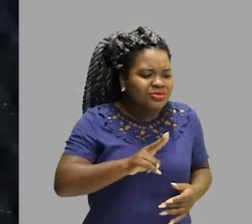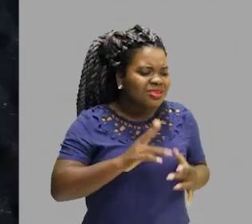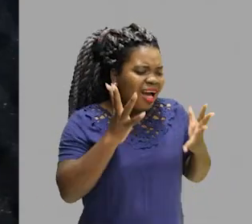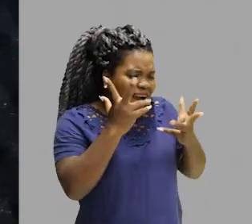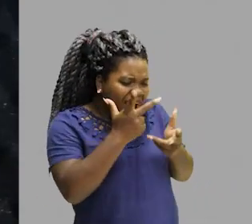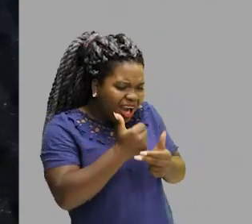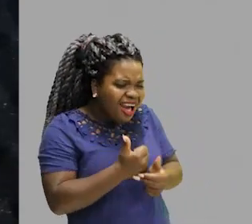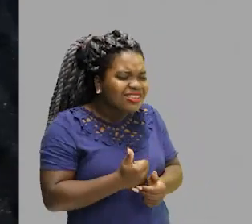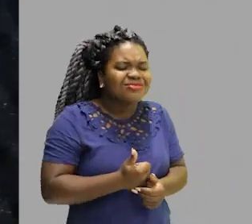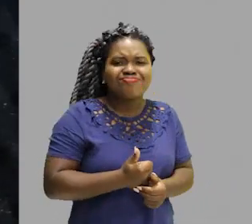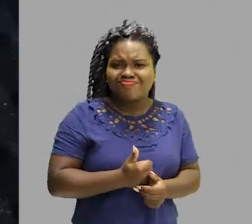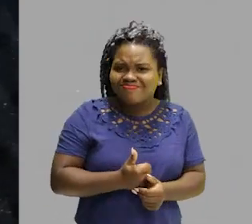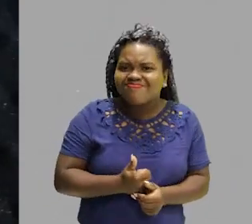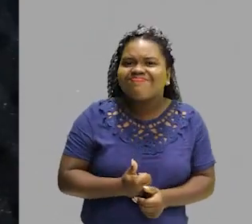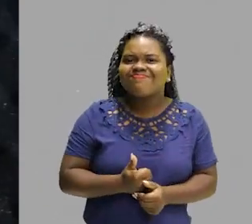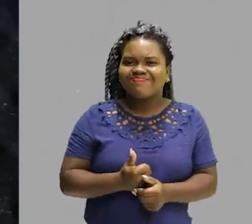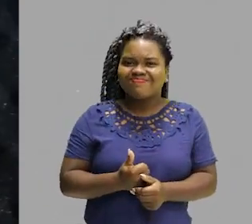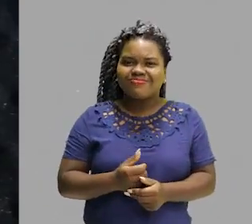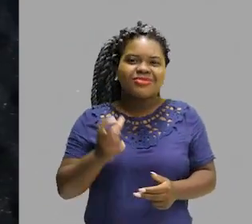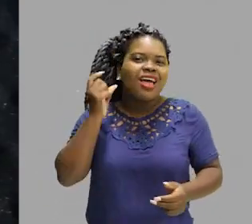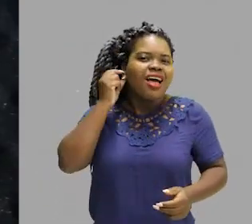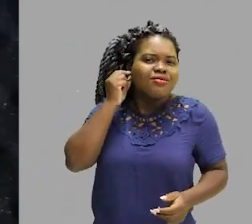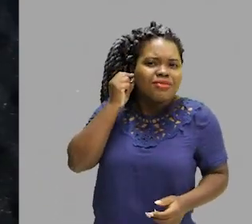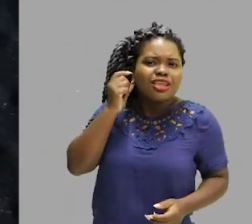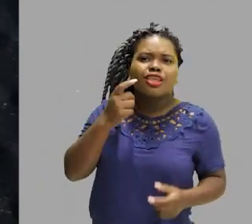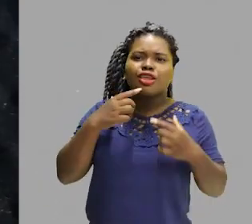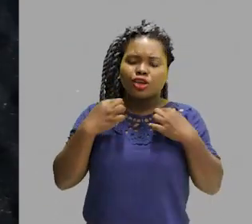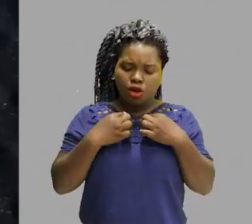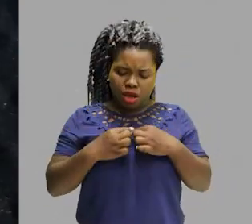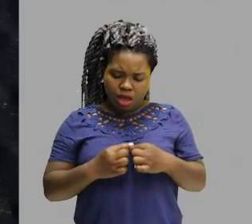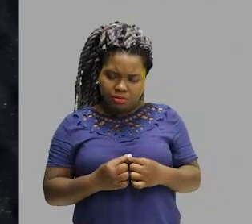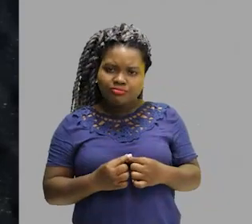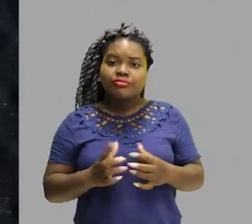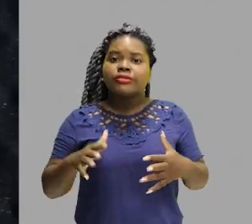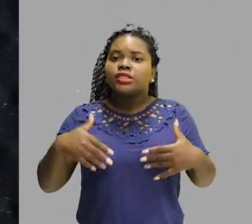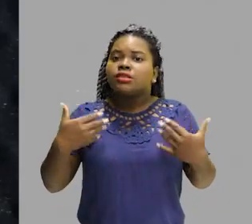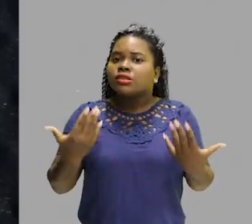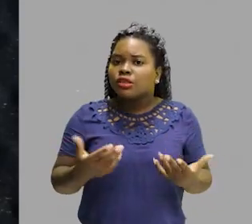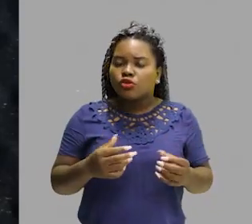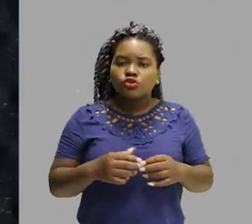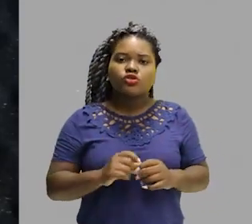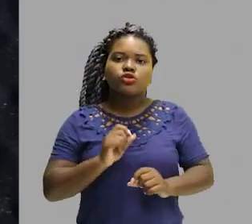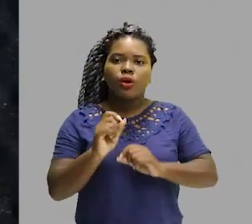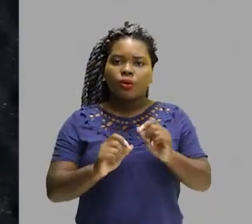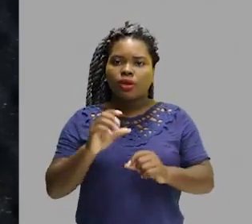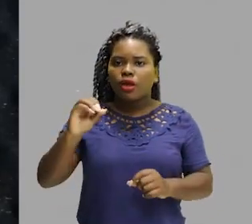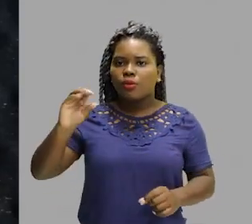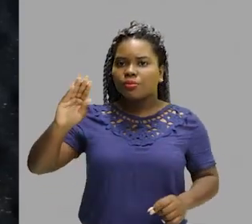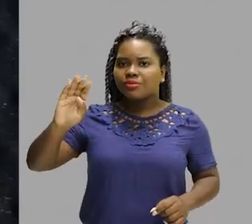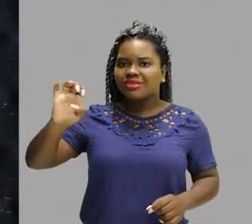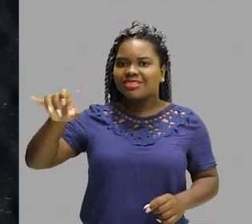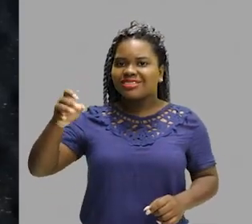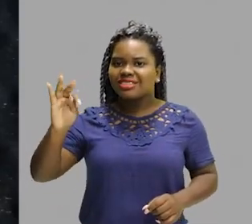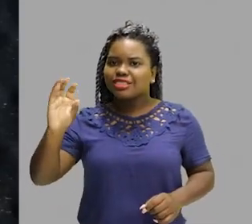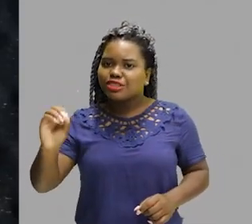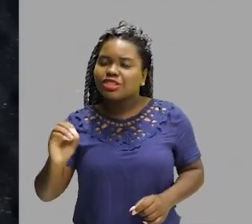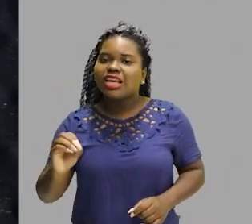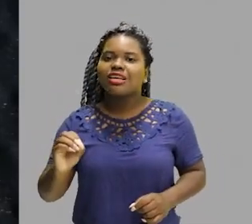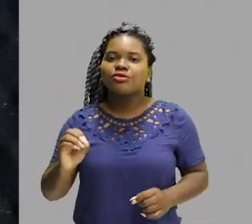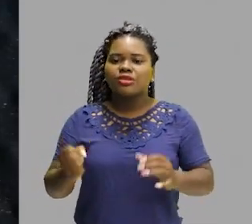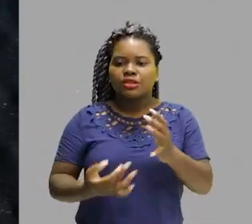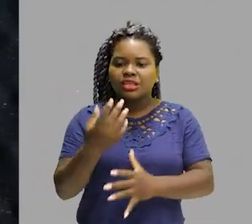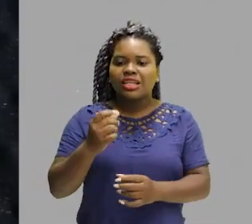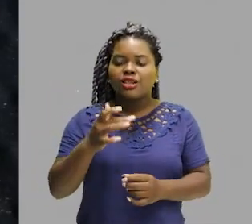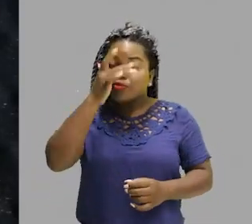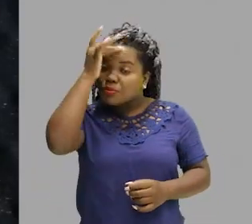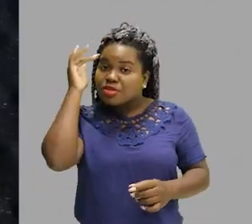vão criando tiara, modelo de brinco, não é assim? Então, esses são os artífices que criam pela